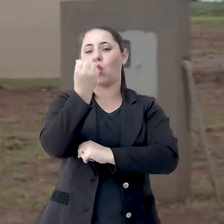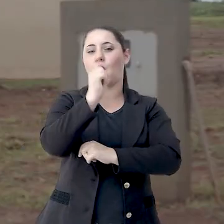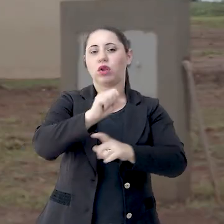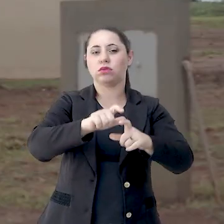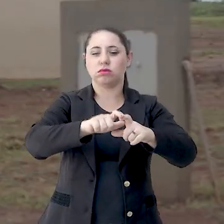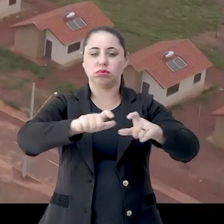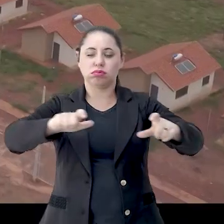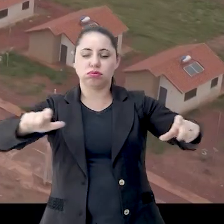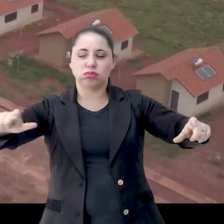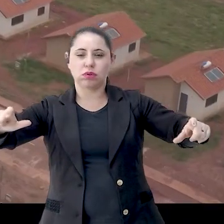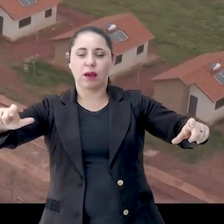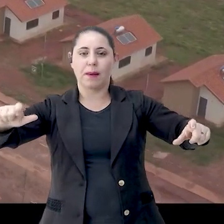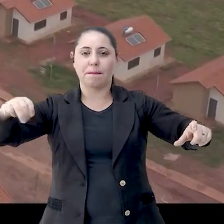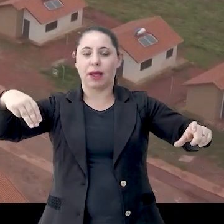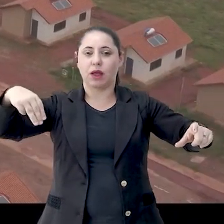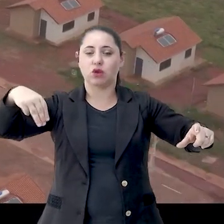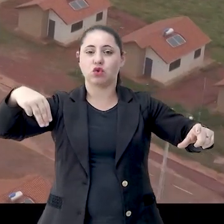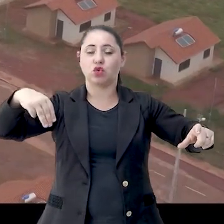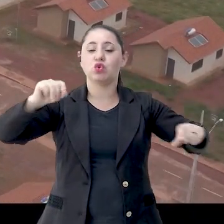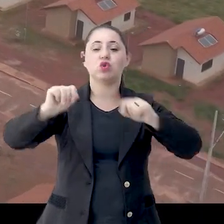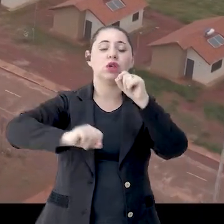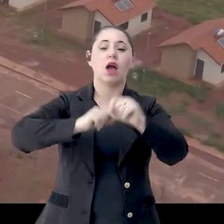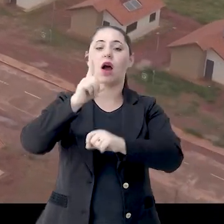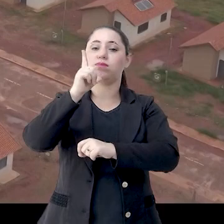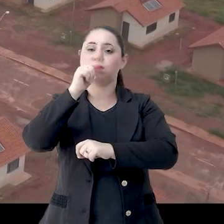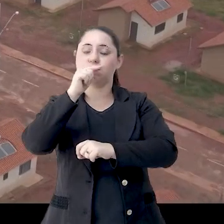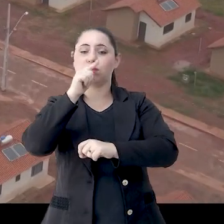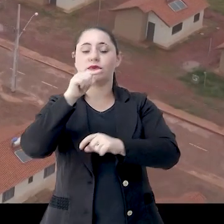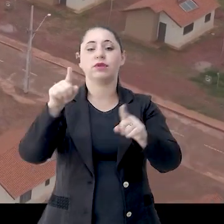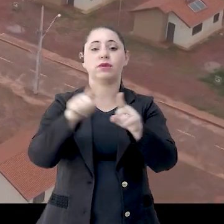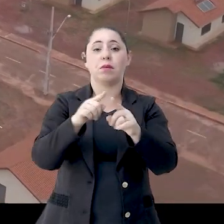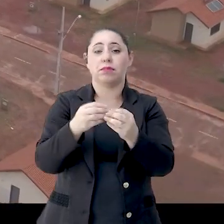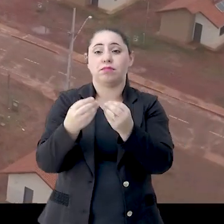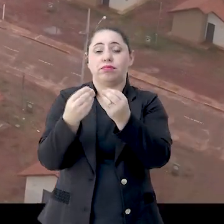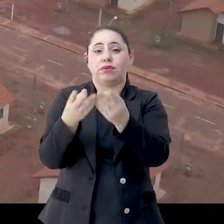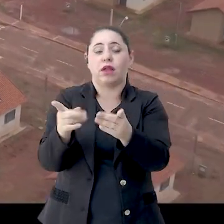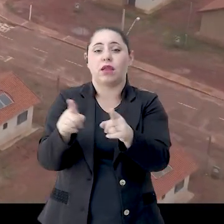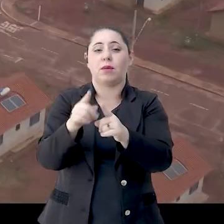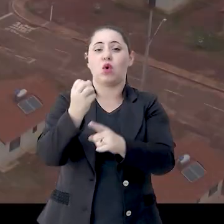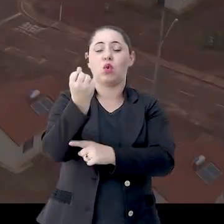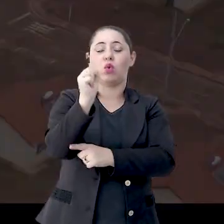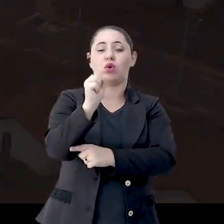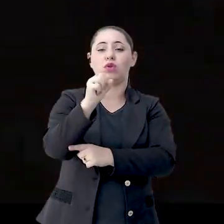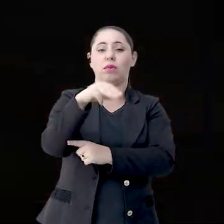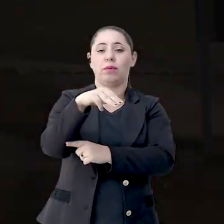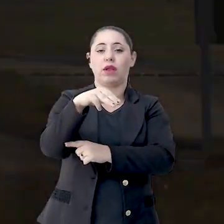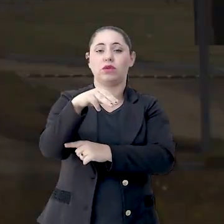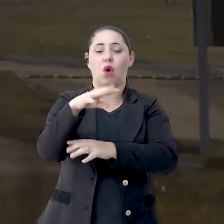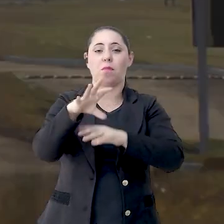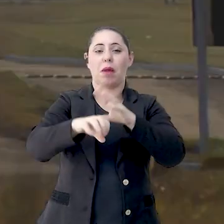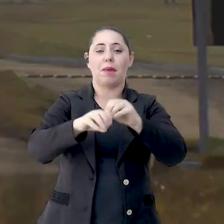distribuição de água e quase 8.000 metros de rede coletora de esgoto.